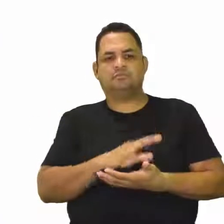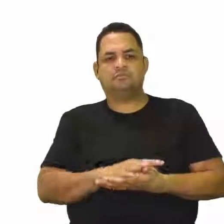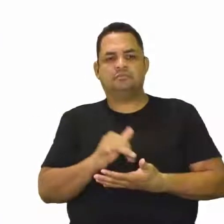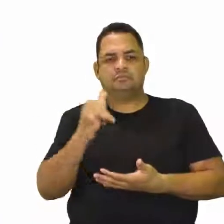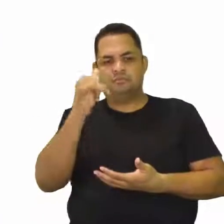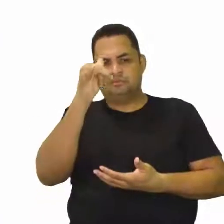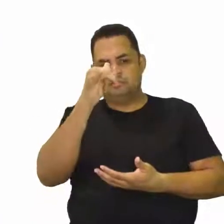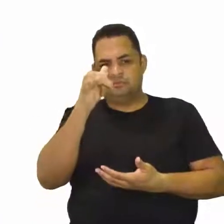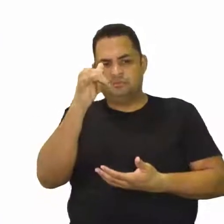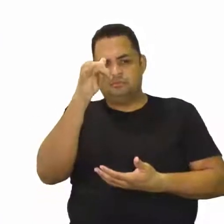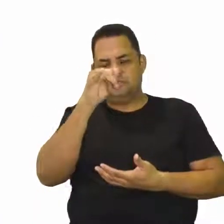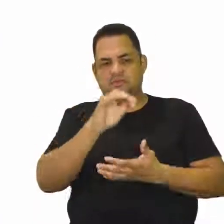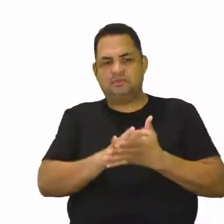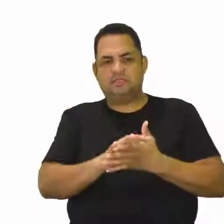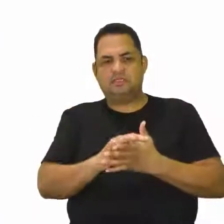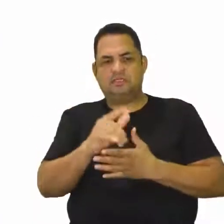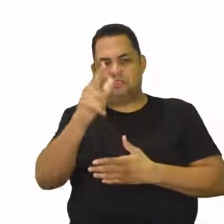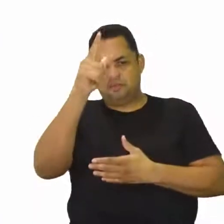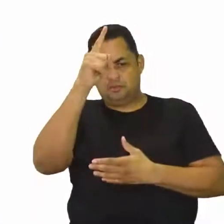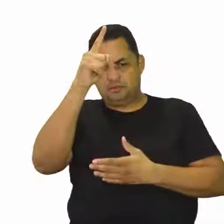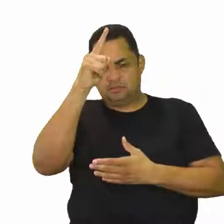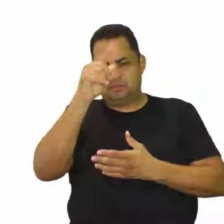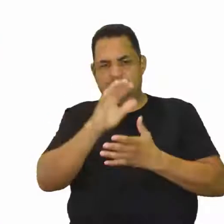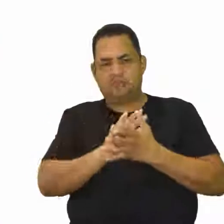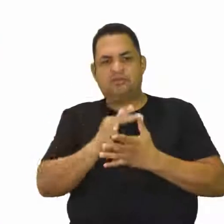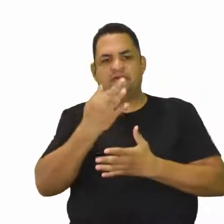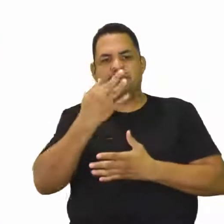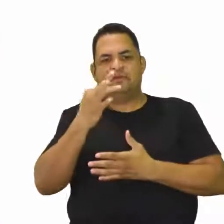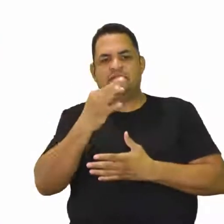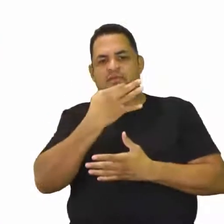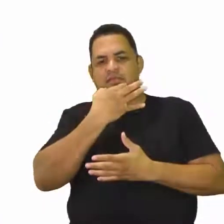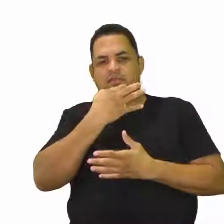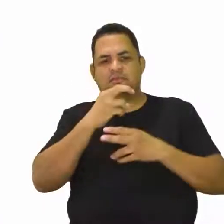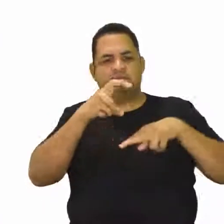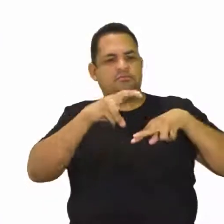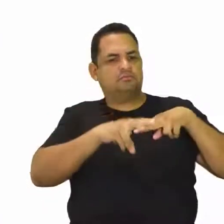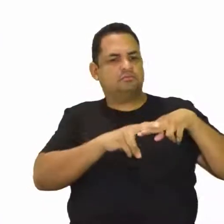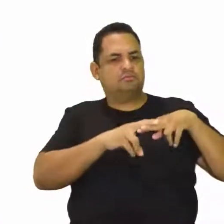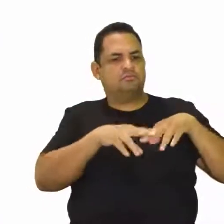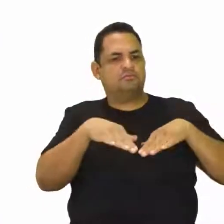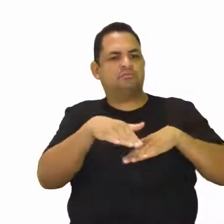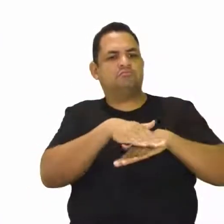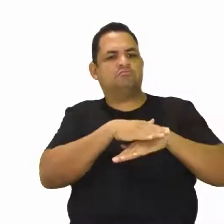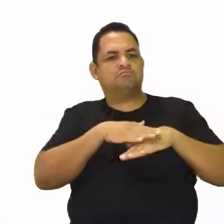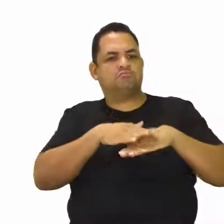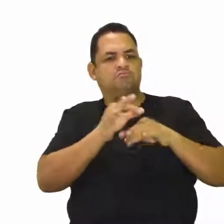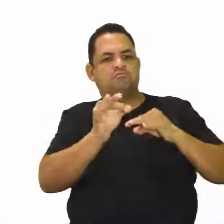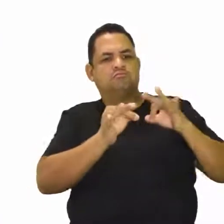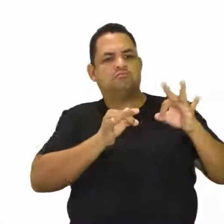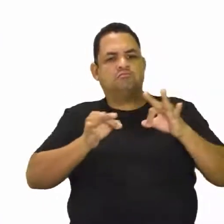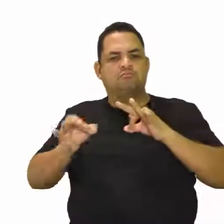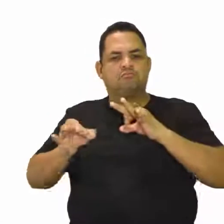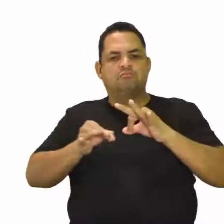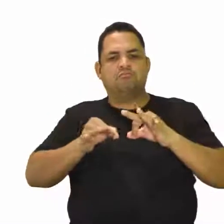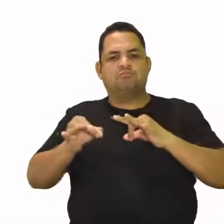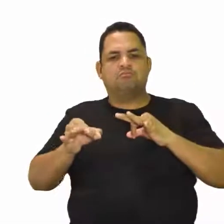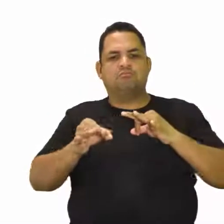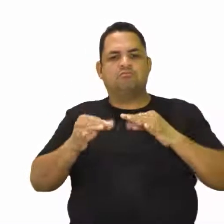Itália, Alemanha, França e Inglaterra. Sentados, conversando, articulando,